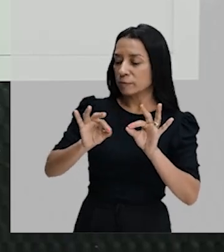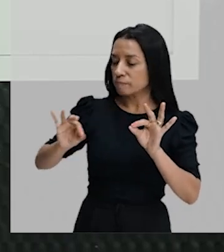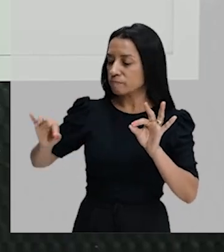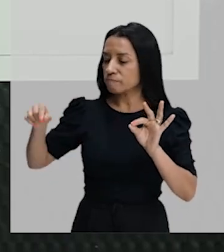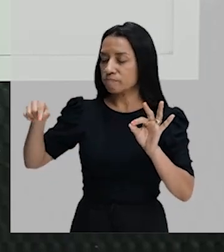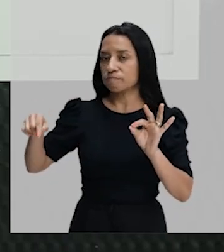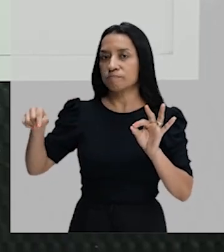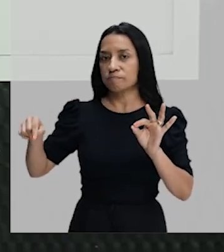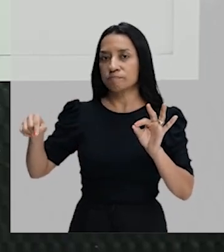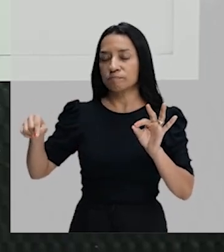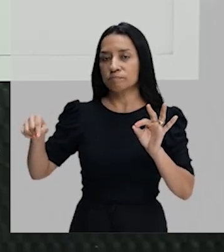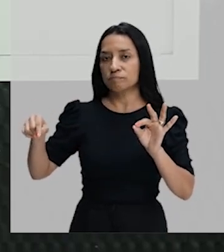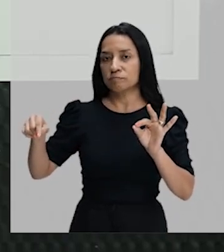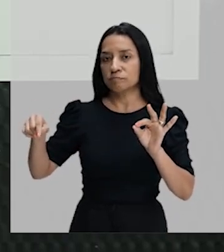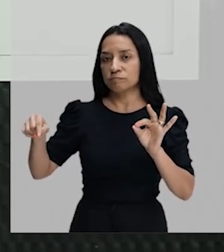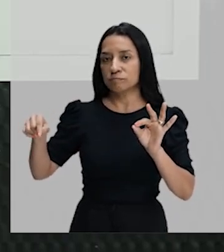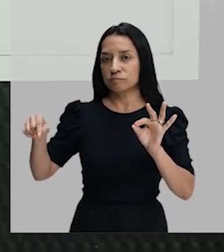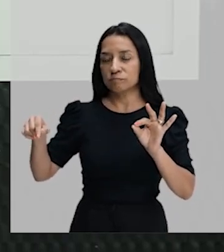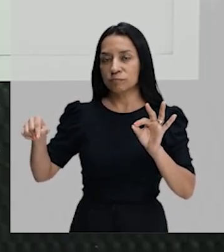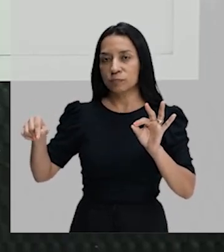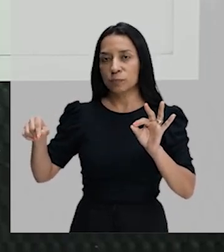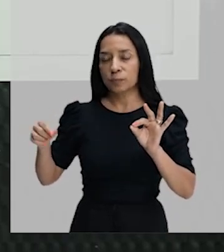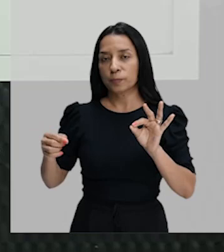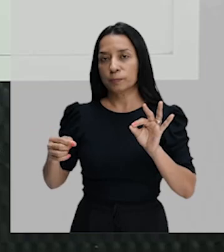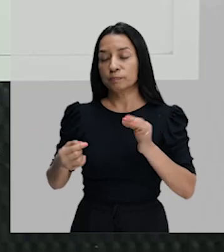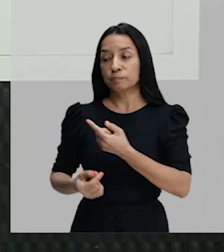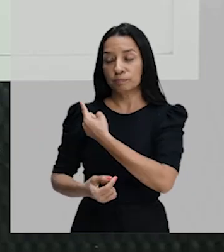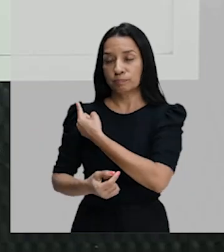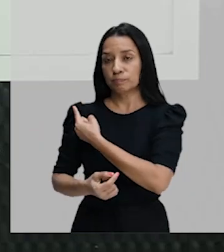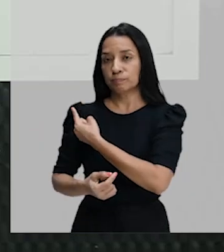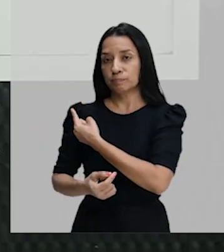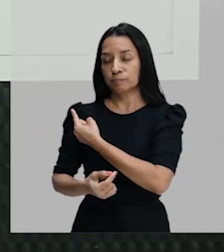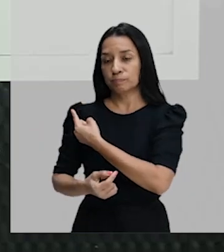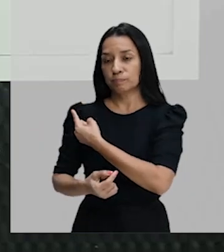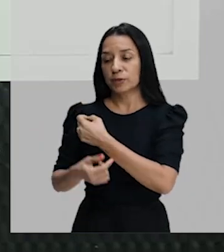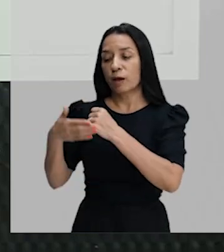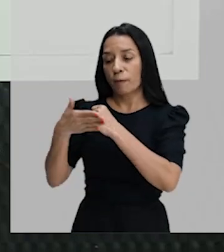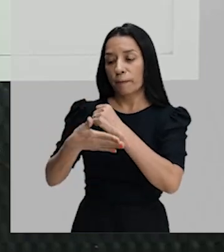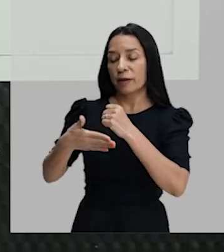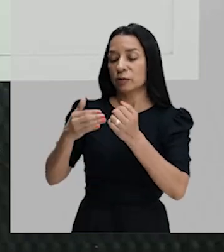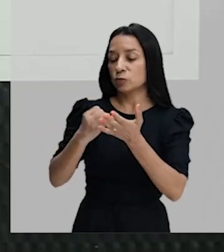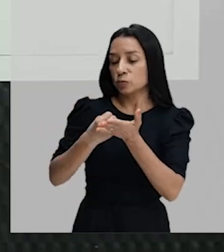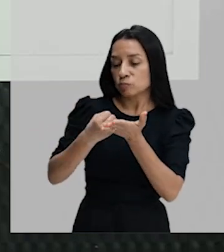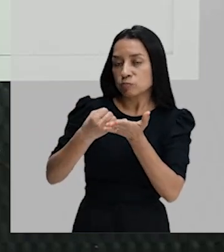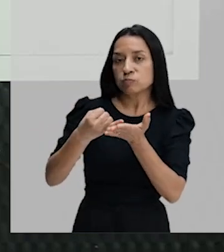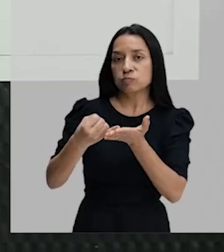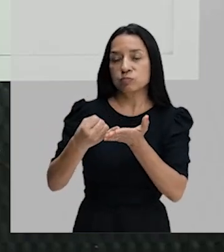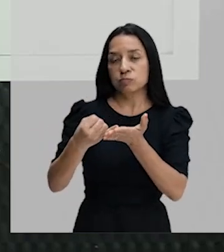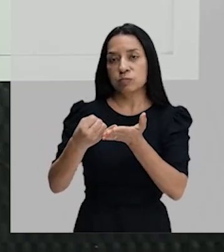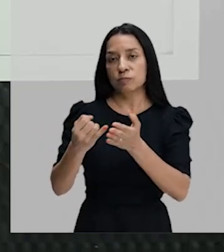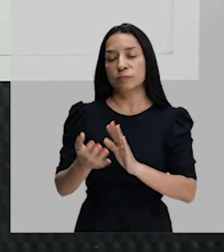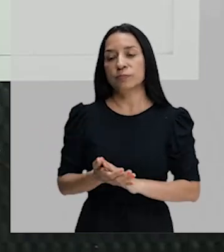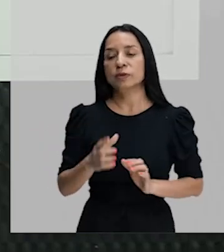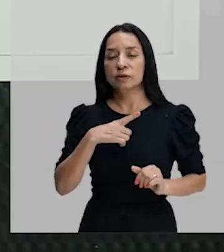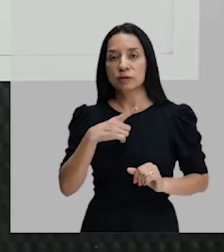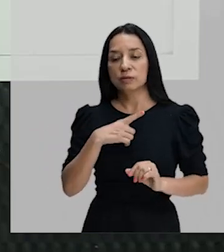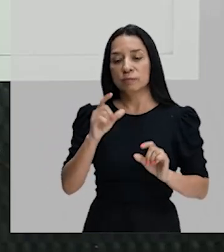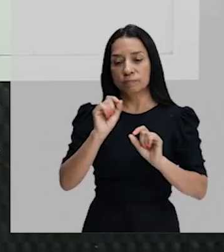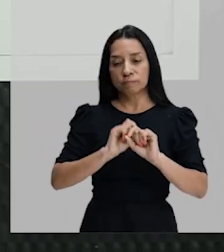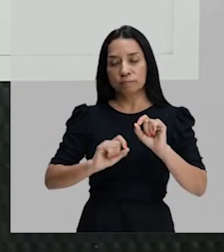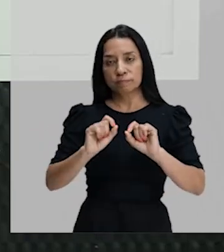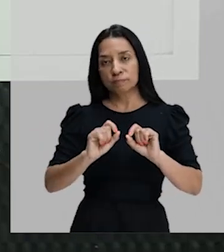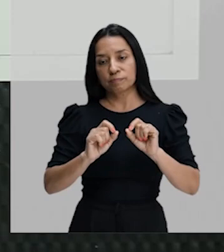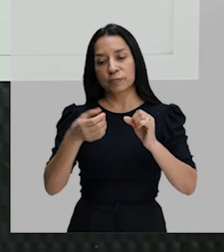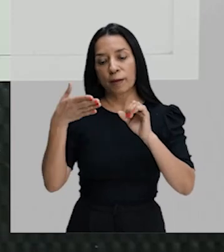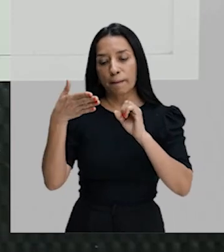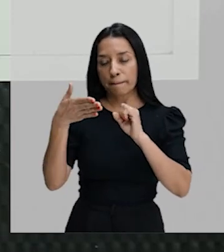é a extremidade do vetor e a base é onde ele nasce, né? Então, nós temos aqui